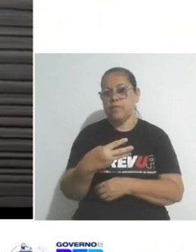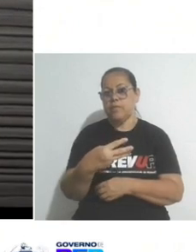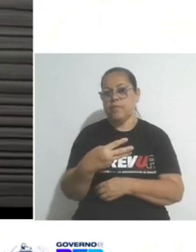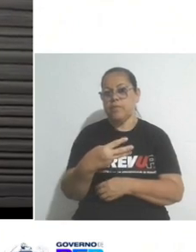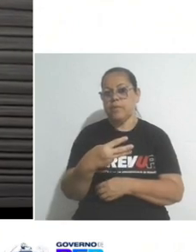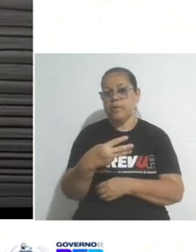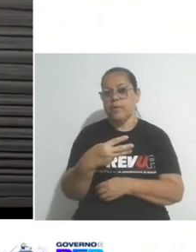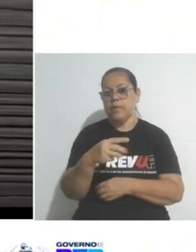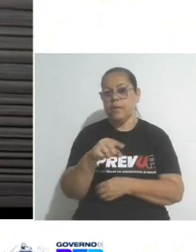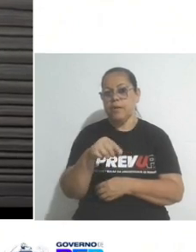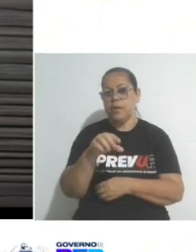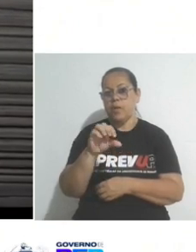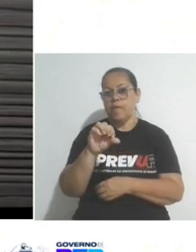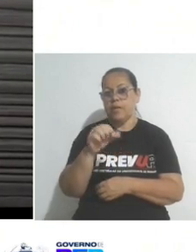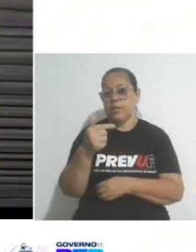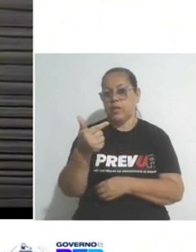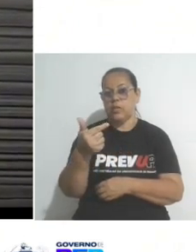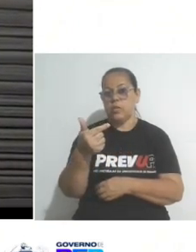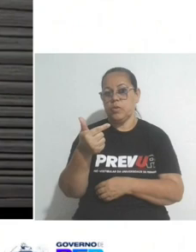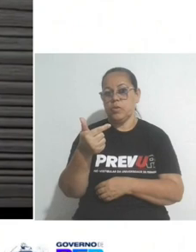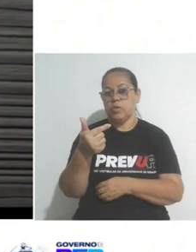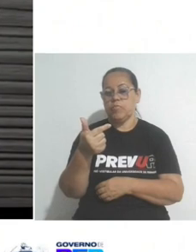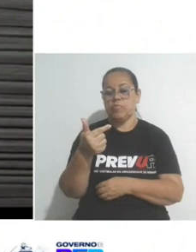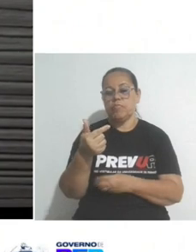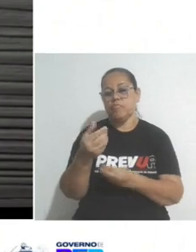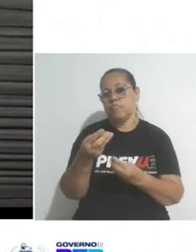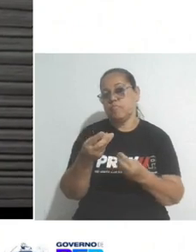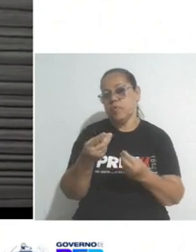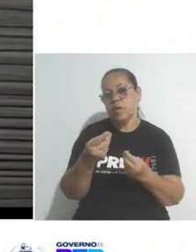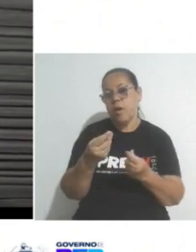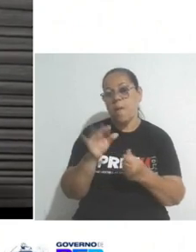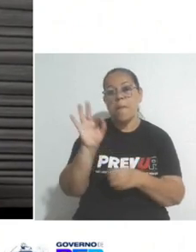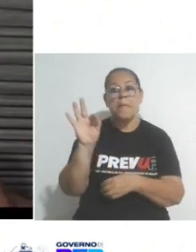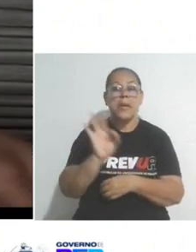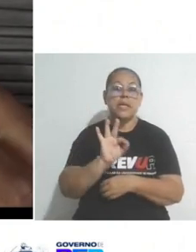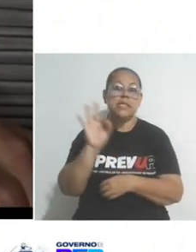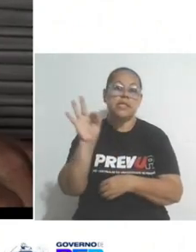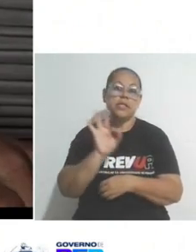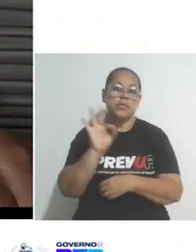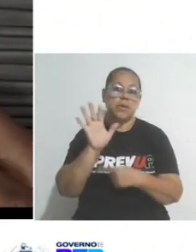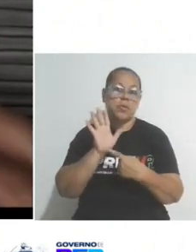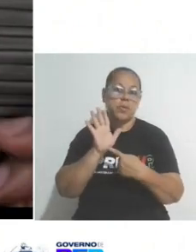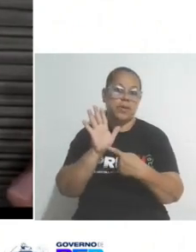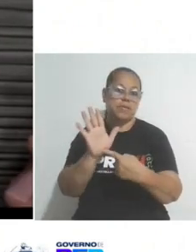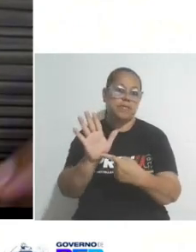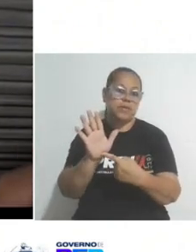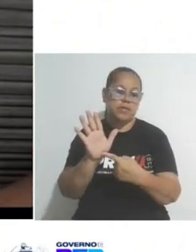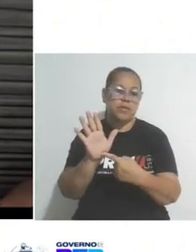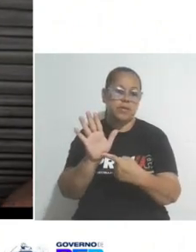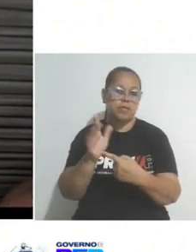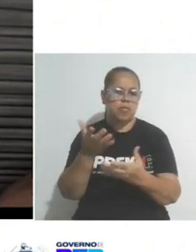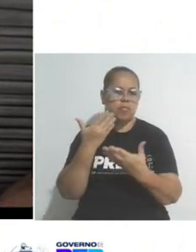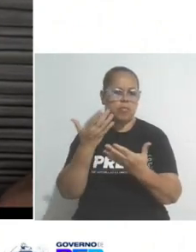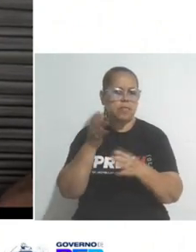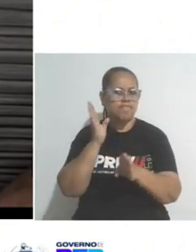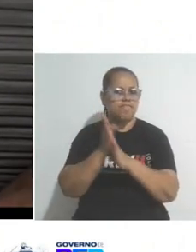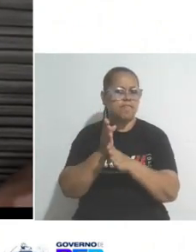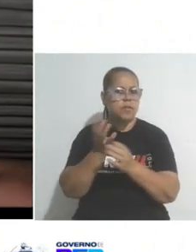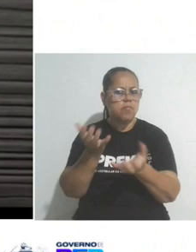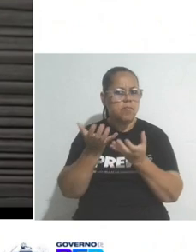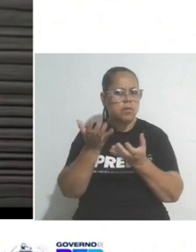e 92 como sendo o percentual dessa amostragem que eu quero descobrir